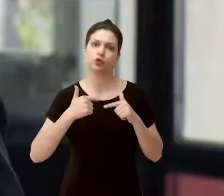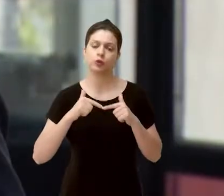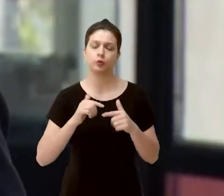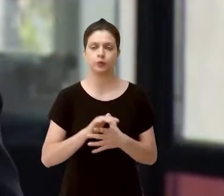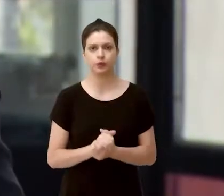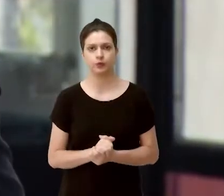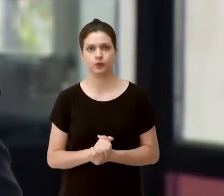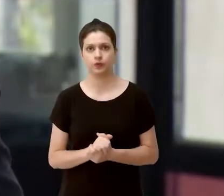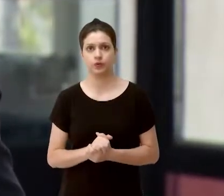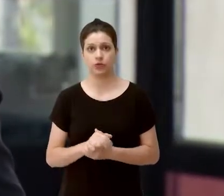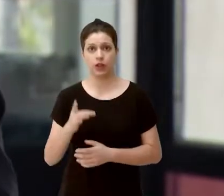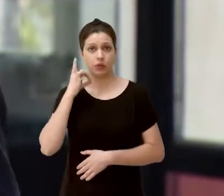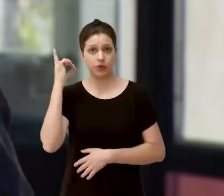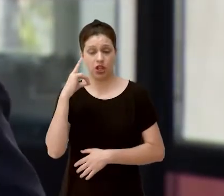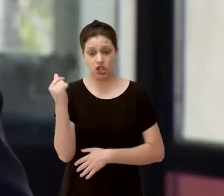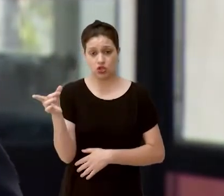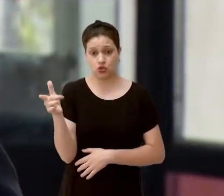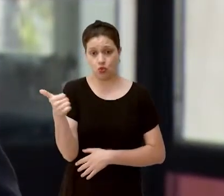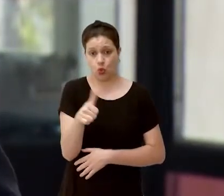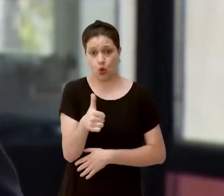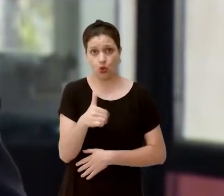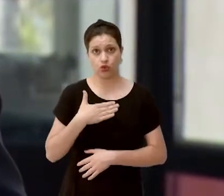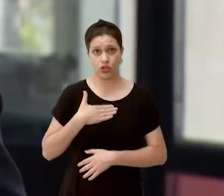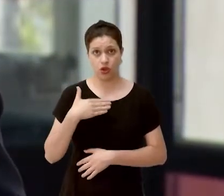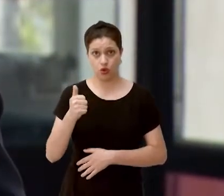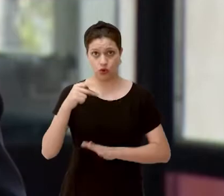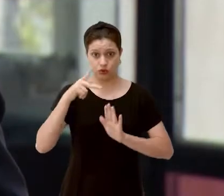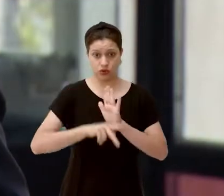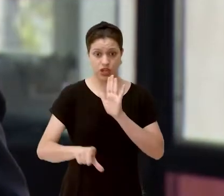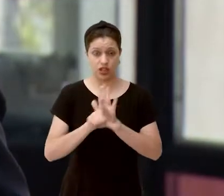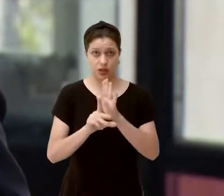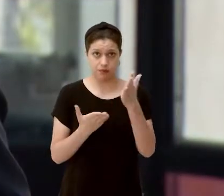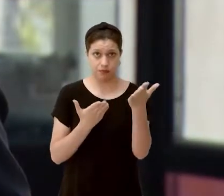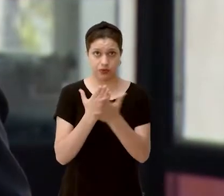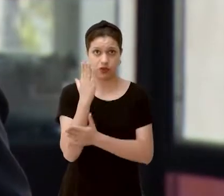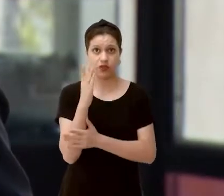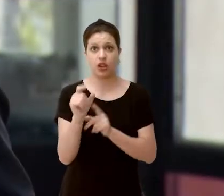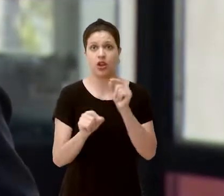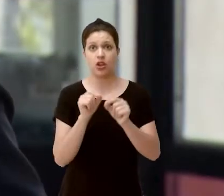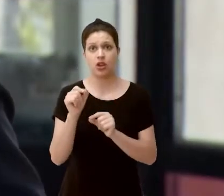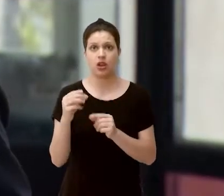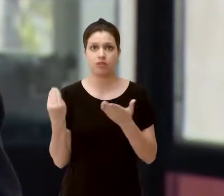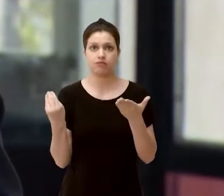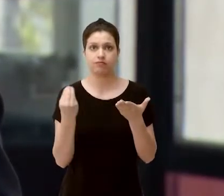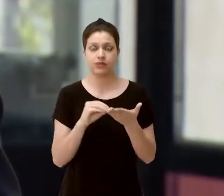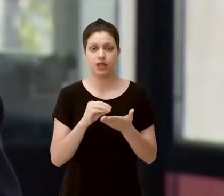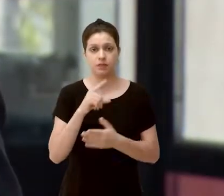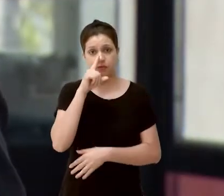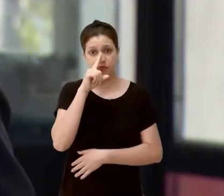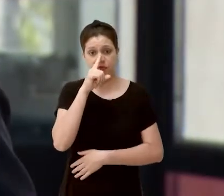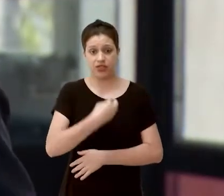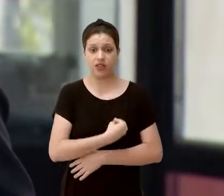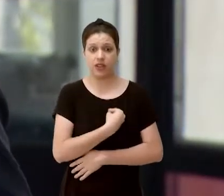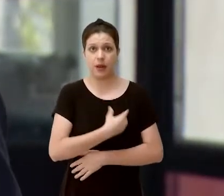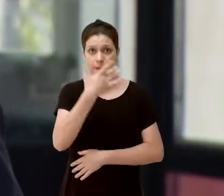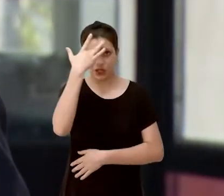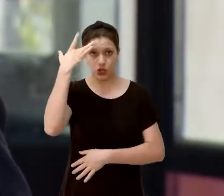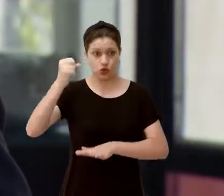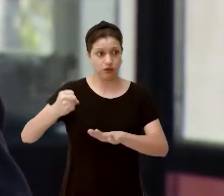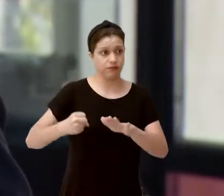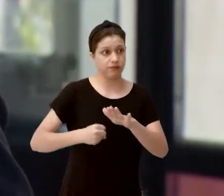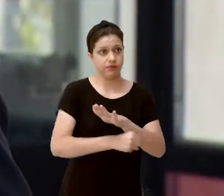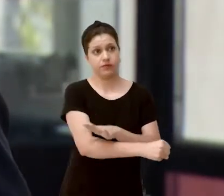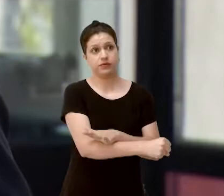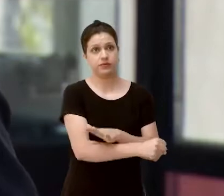serviços. Parlamentares aprovaram em 11 de agosto o projeto de lei do Poder Executivo que concede adicional de risco de vida ao